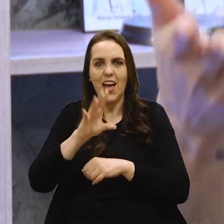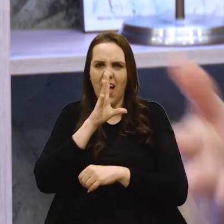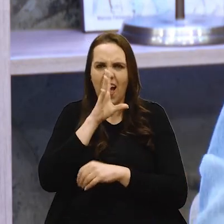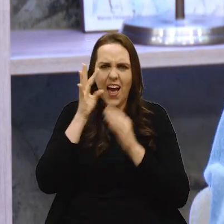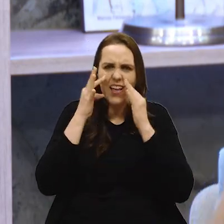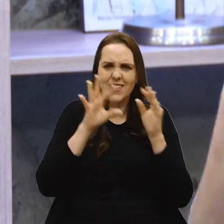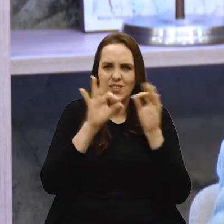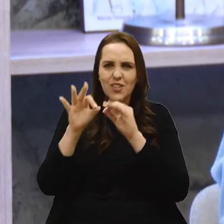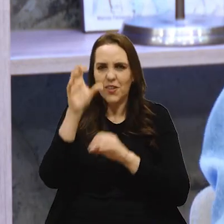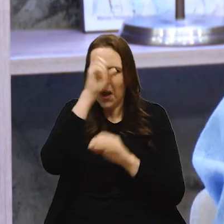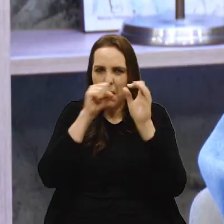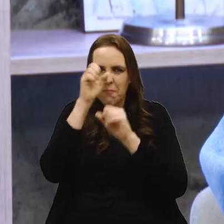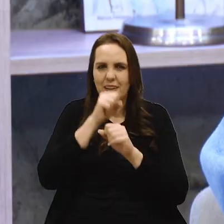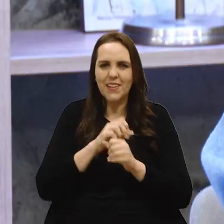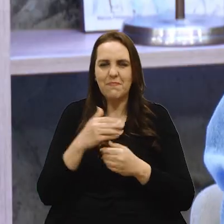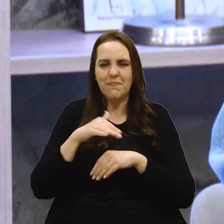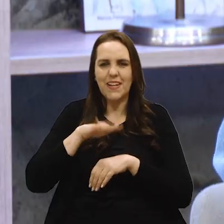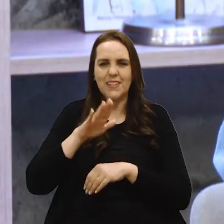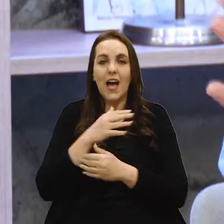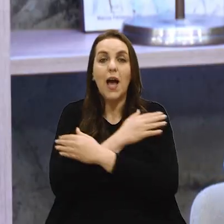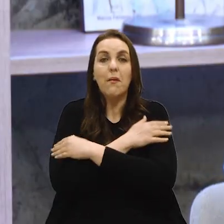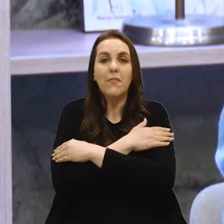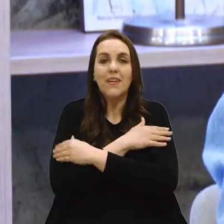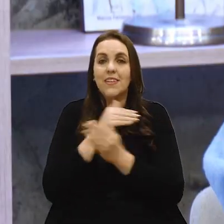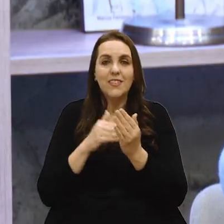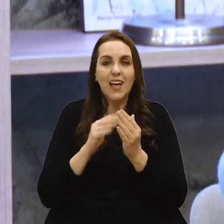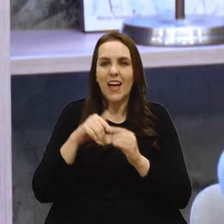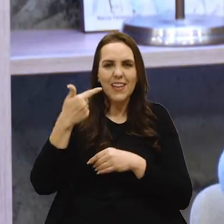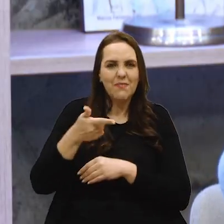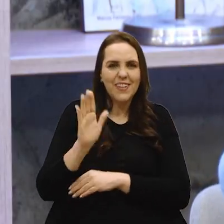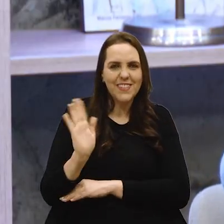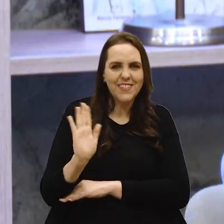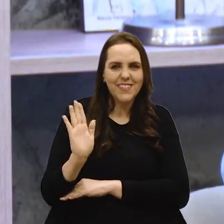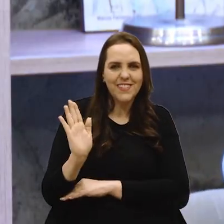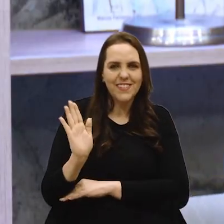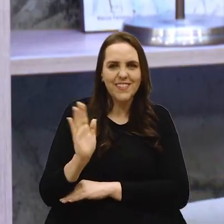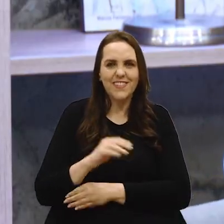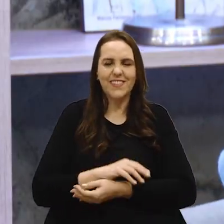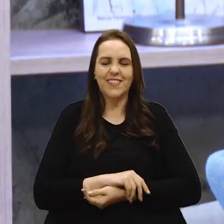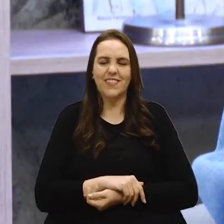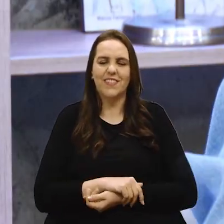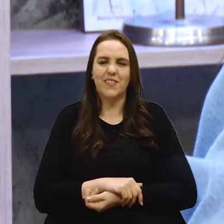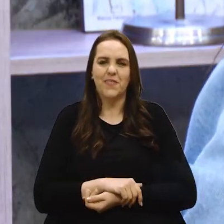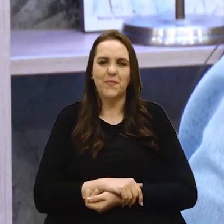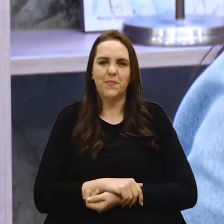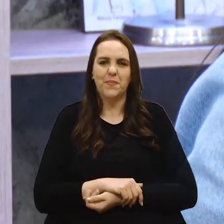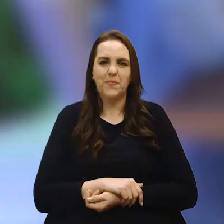reassistir esse programa e aprender mais. Um abraço para vocês. Até mais. Tchau, tchau.